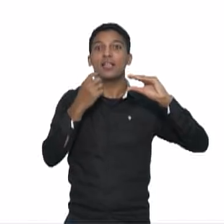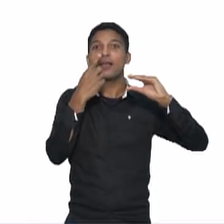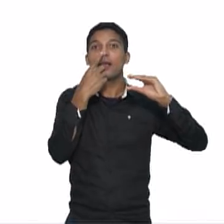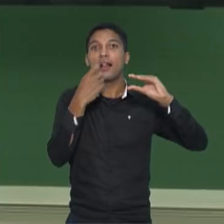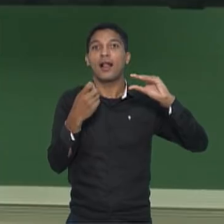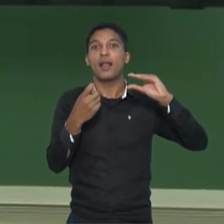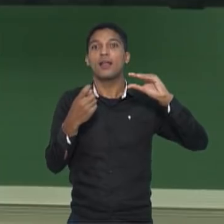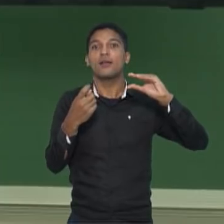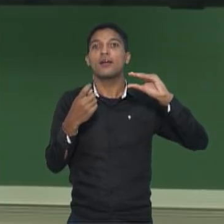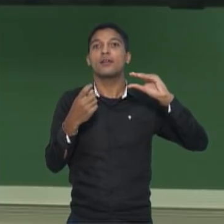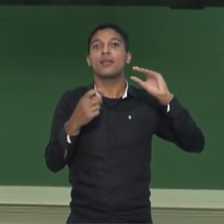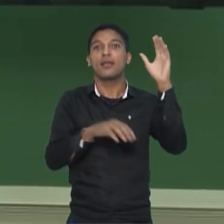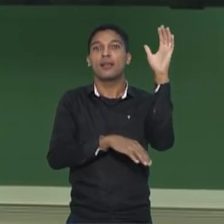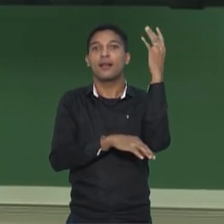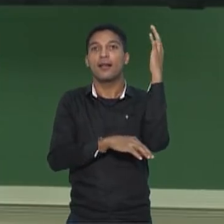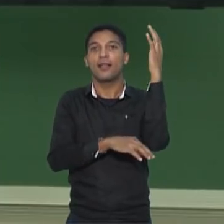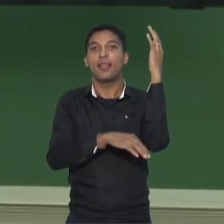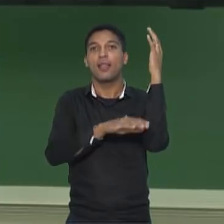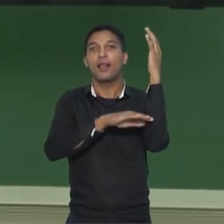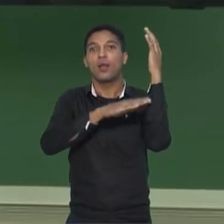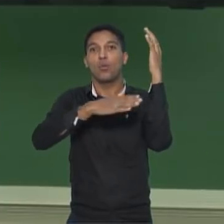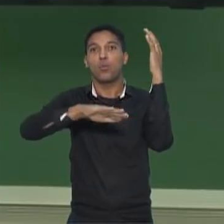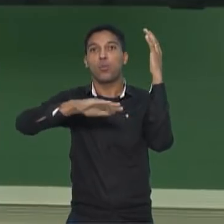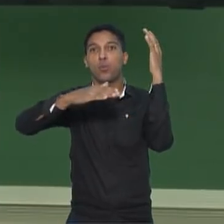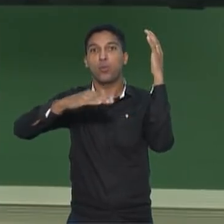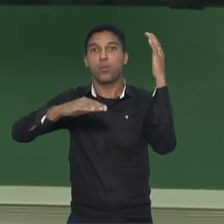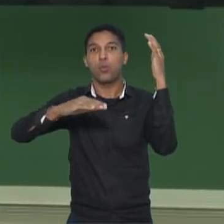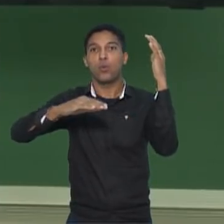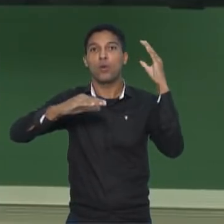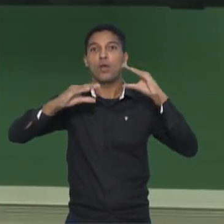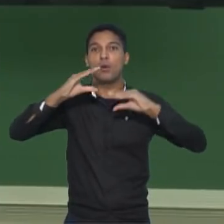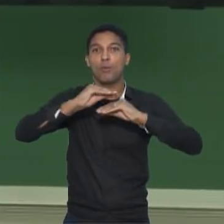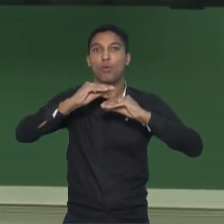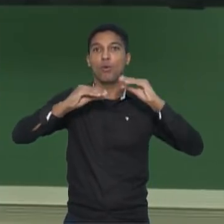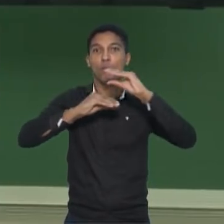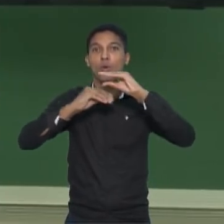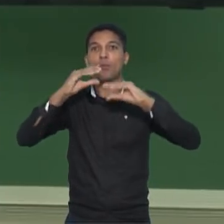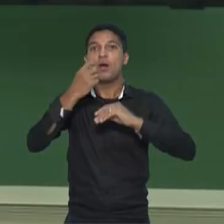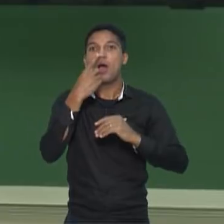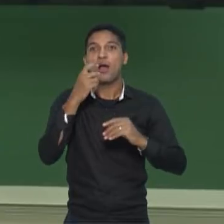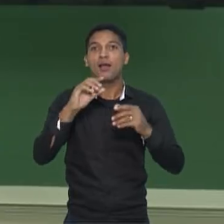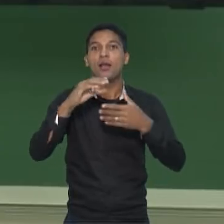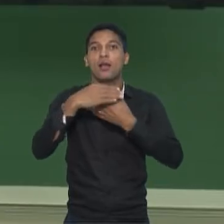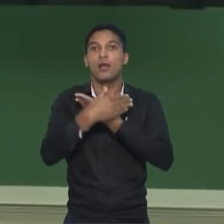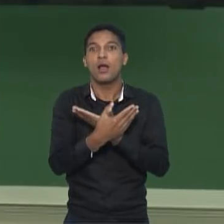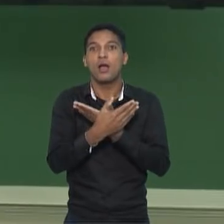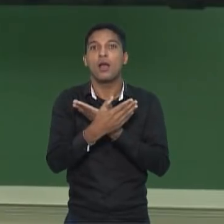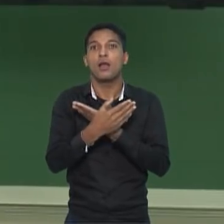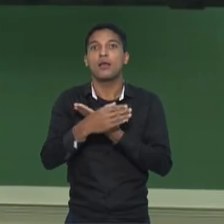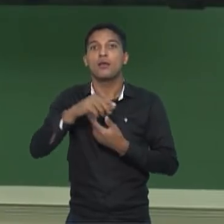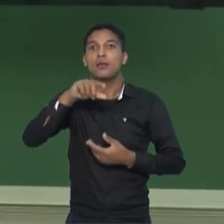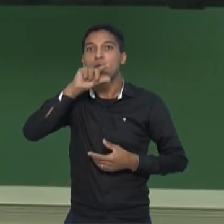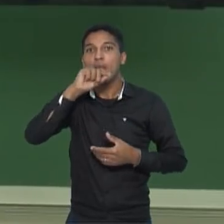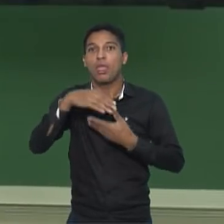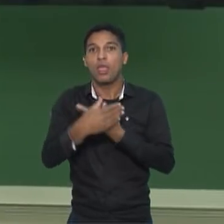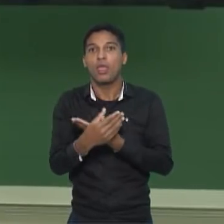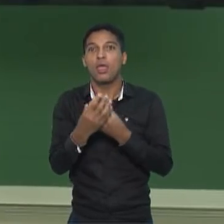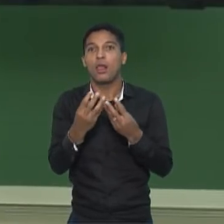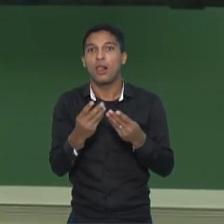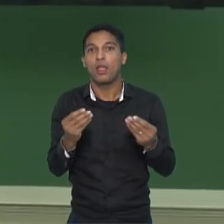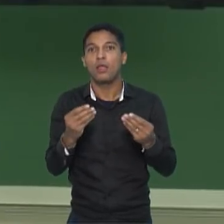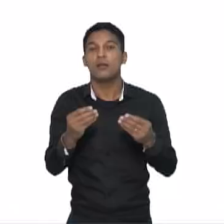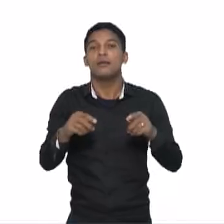tem a maior composição de restos orgânicos que estão se decompondo? Tem 4 opções. Letra